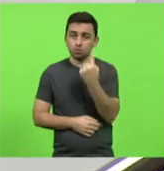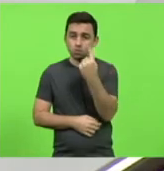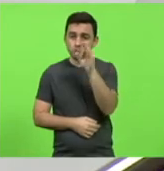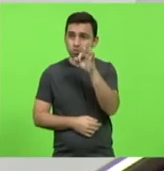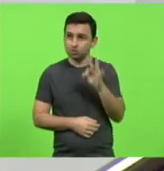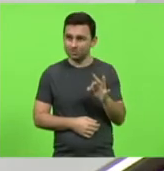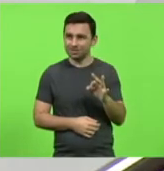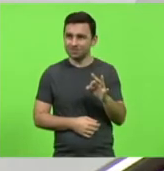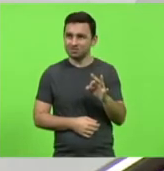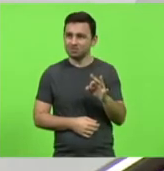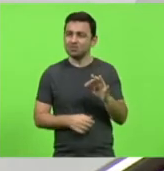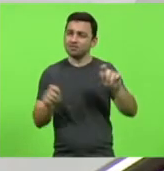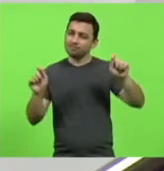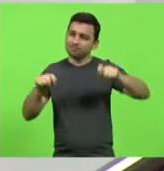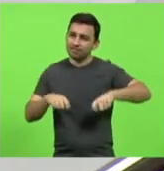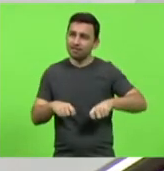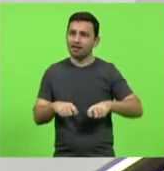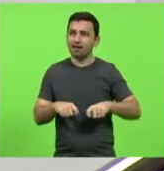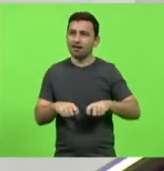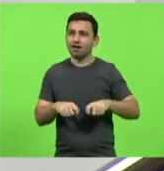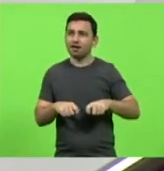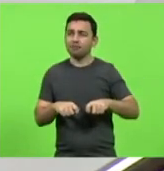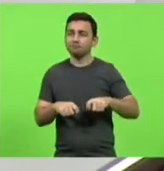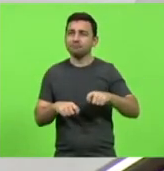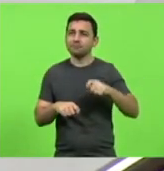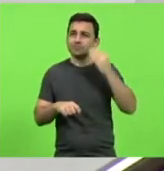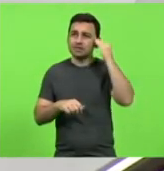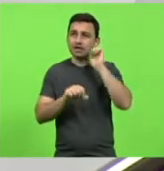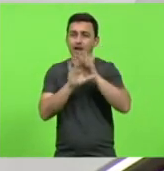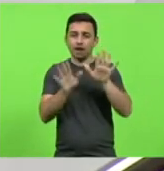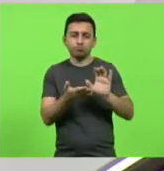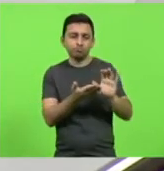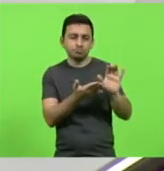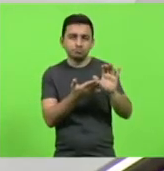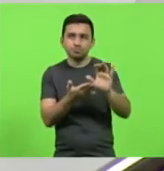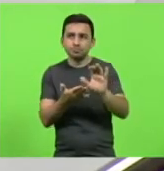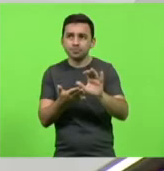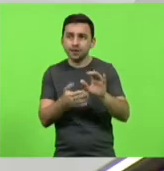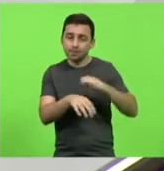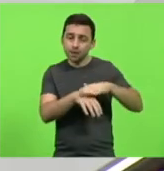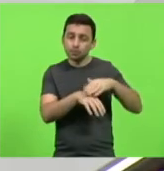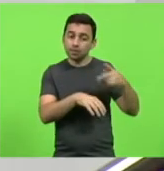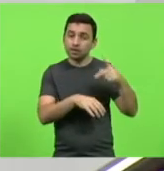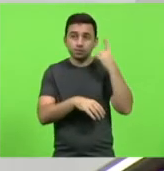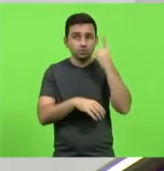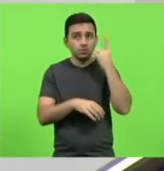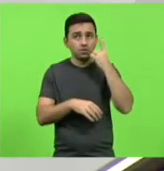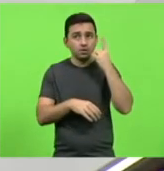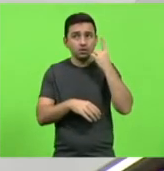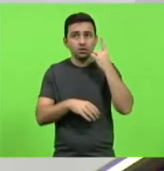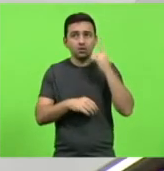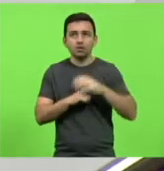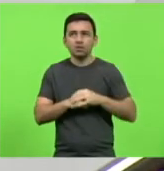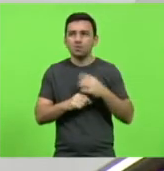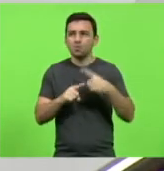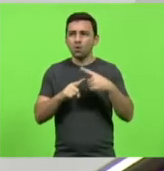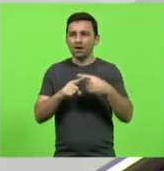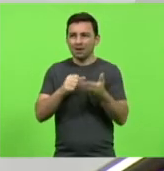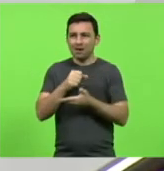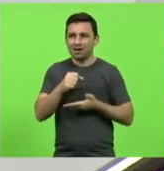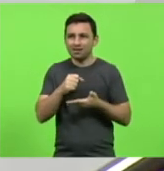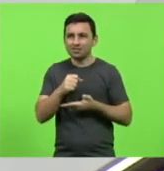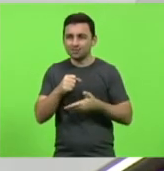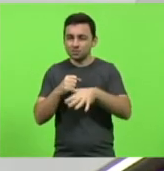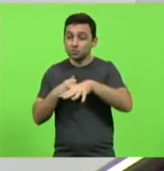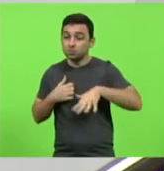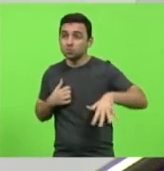que possa, assim, entender e distribuir aonde pode ser melhor aplicado. Porque quem está na base, ele